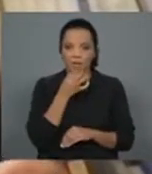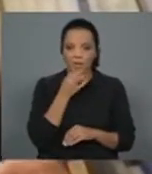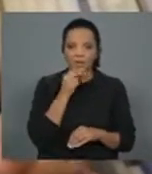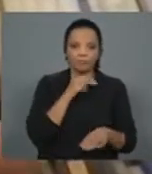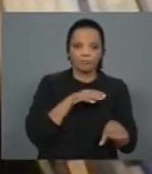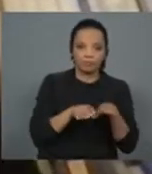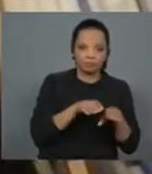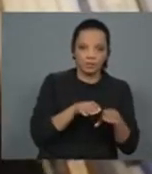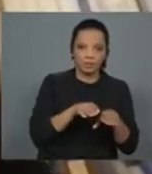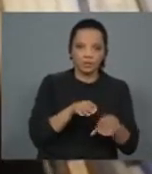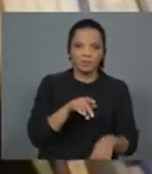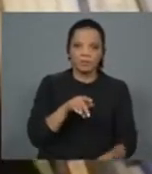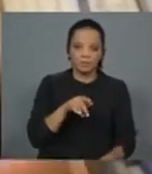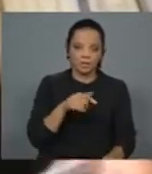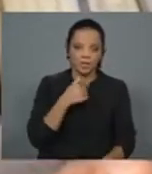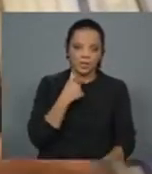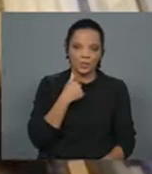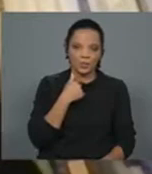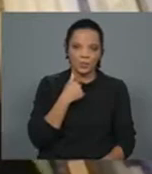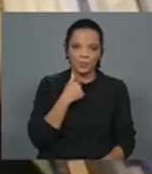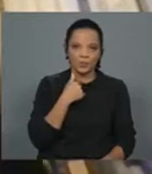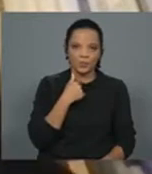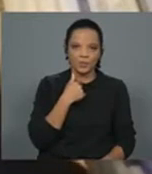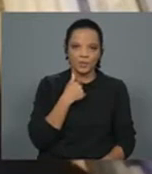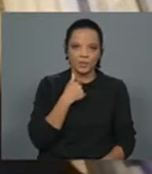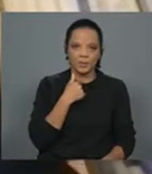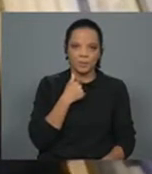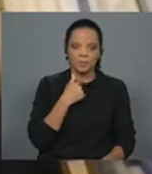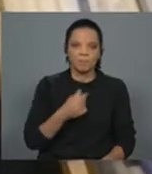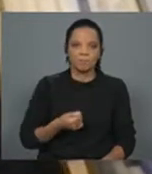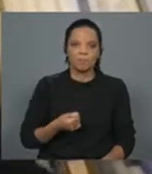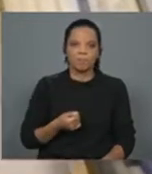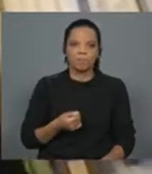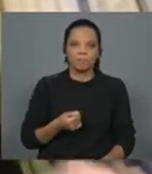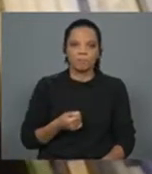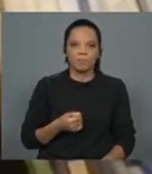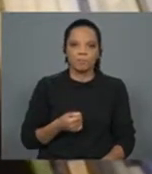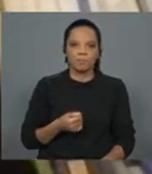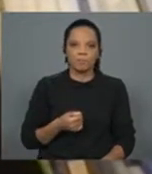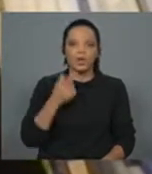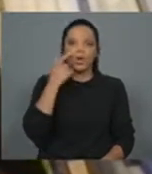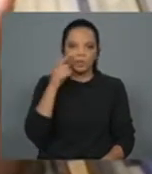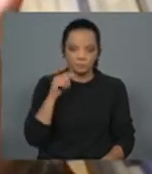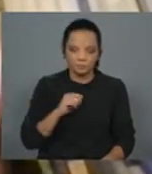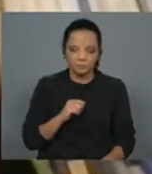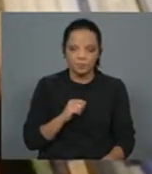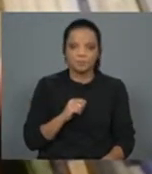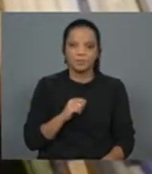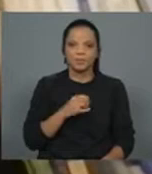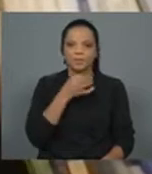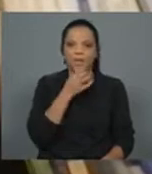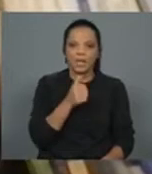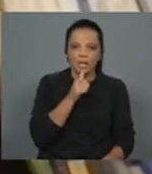mas eu agora, para ser mais... trata de